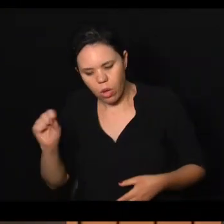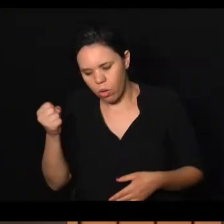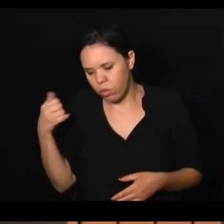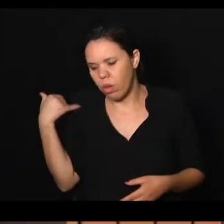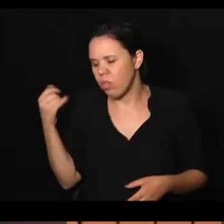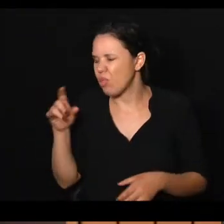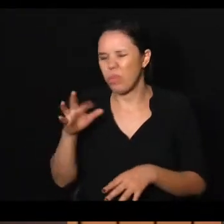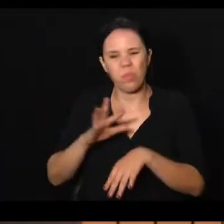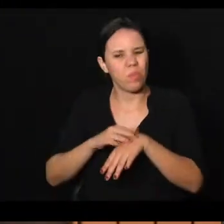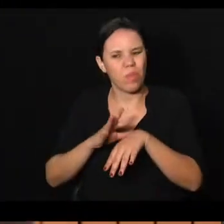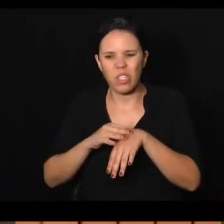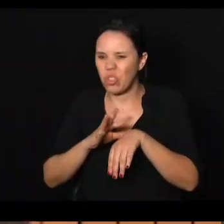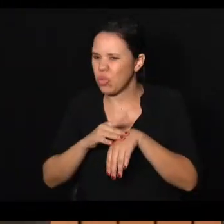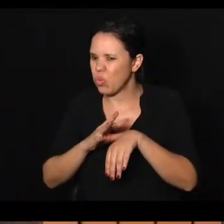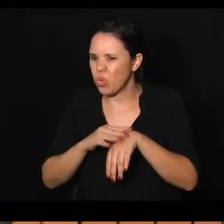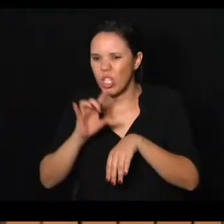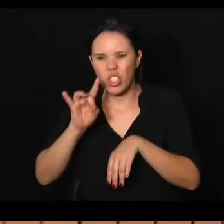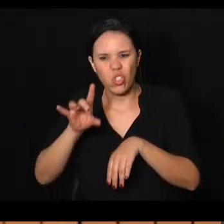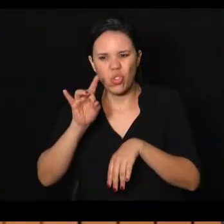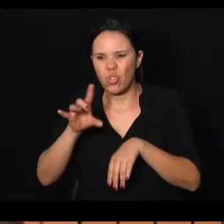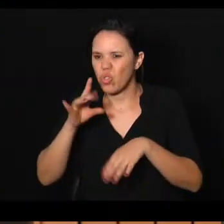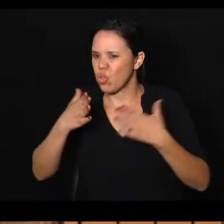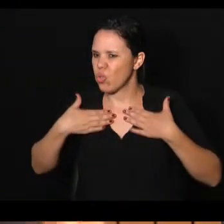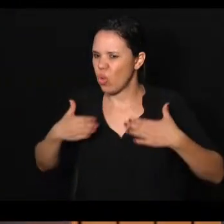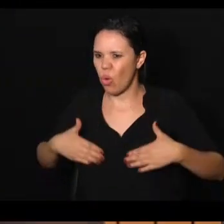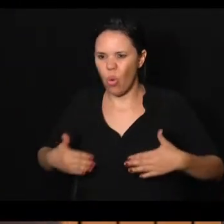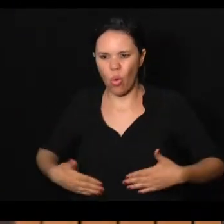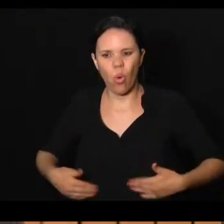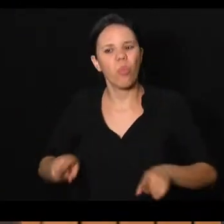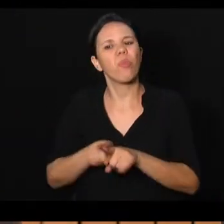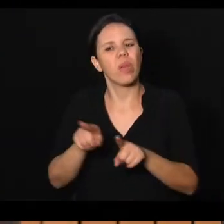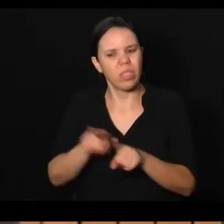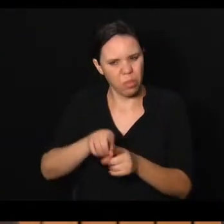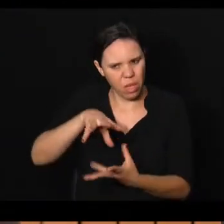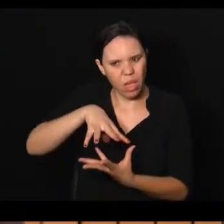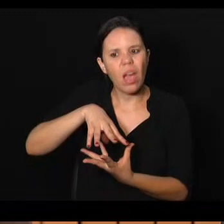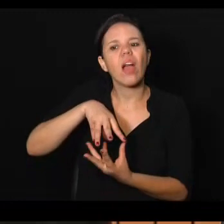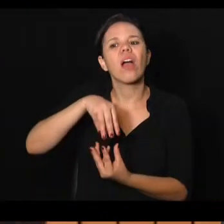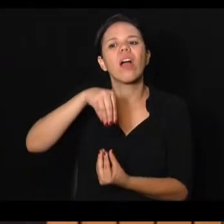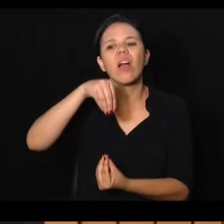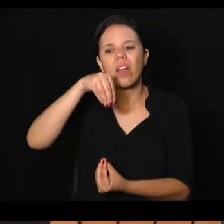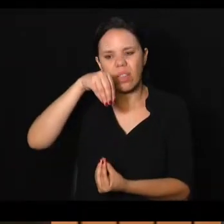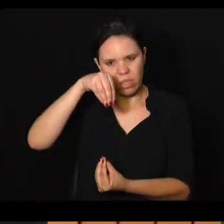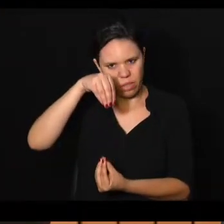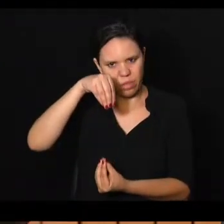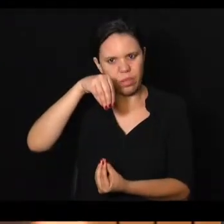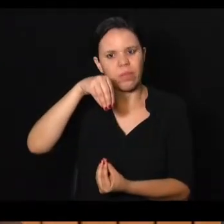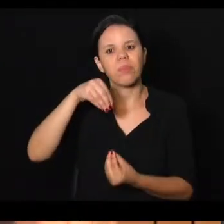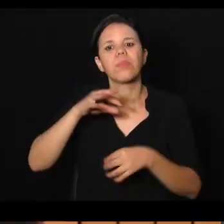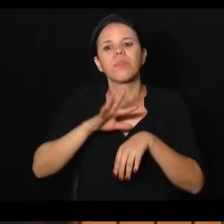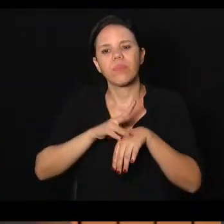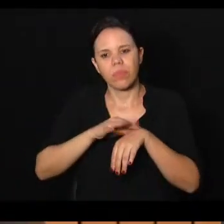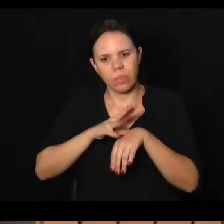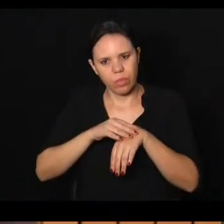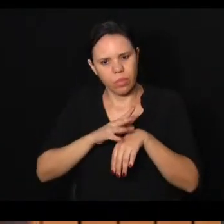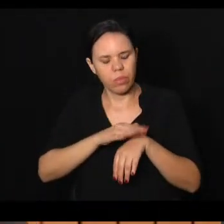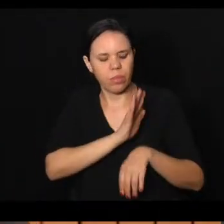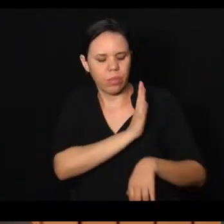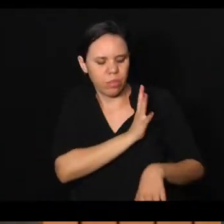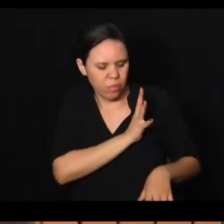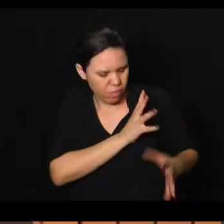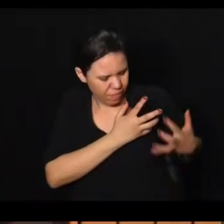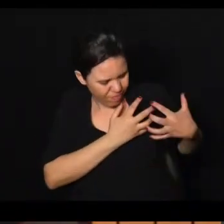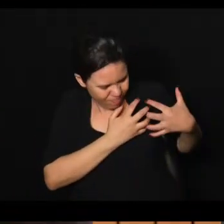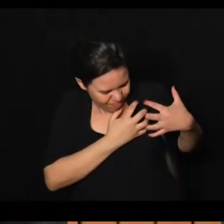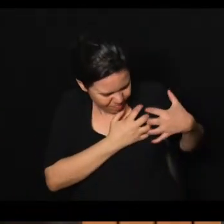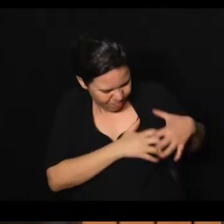corpo. O abuso sexual machuca a alma. O abuso sexual machuca o coração.